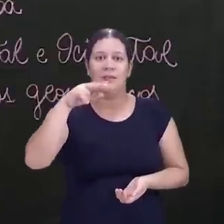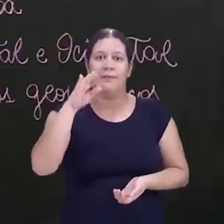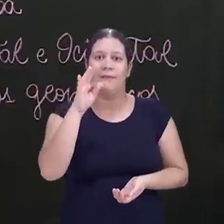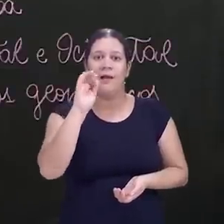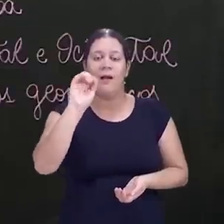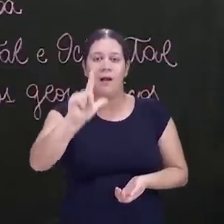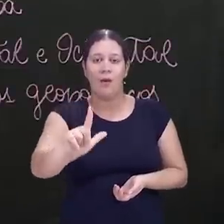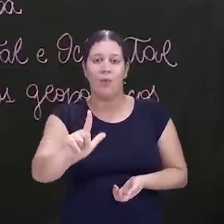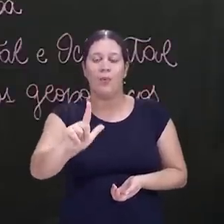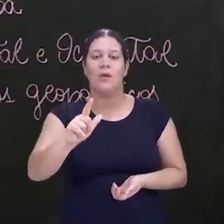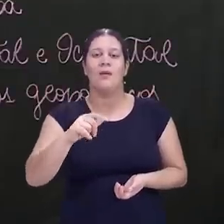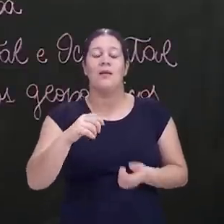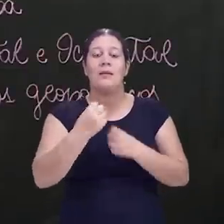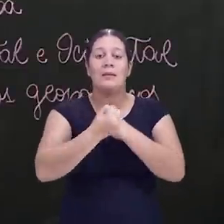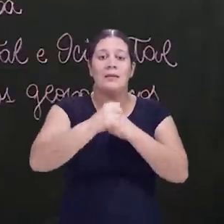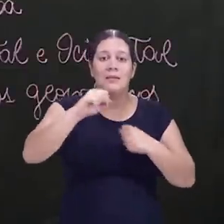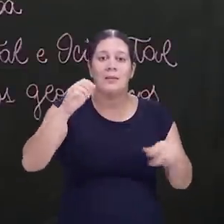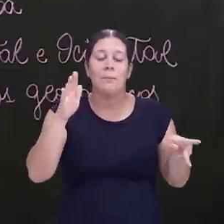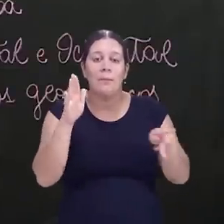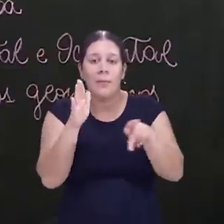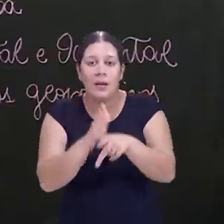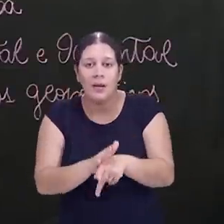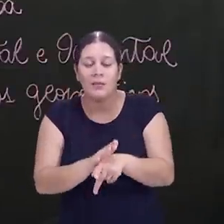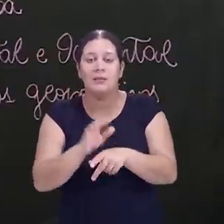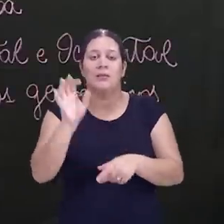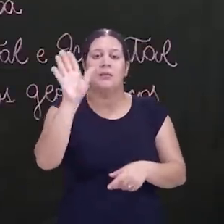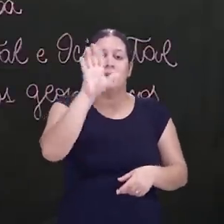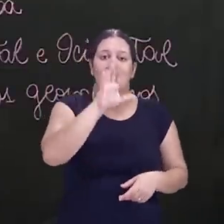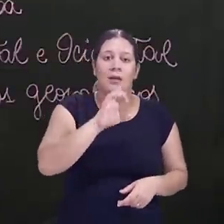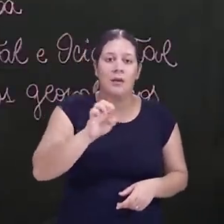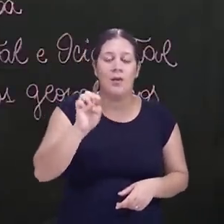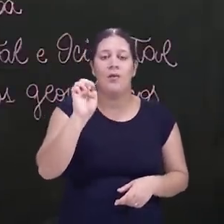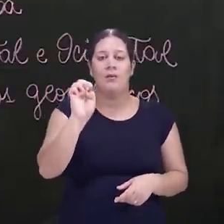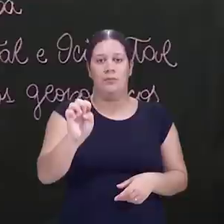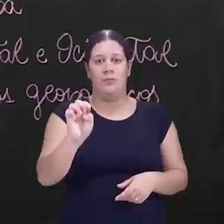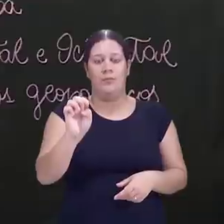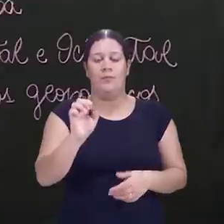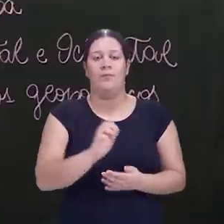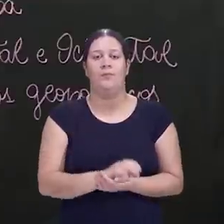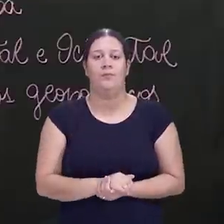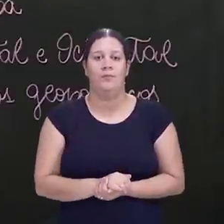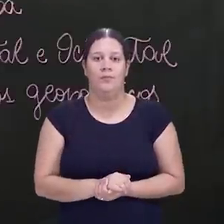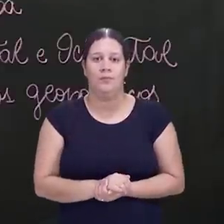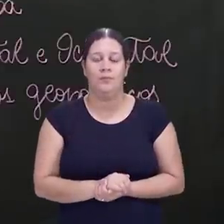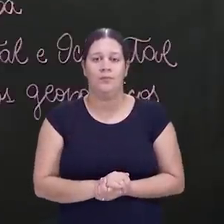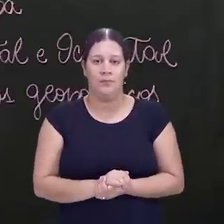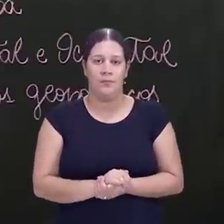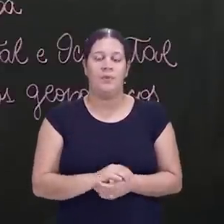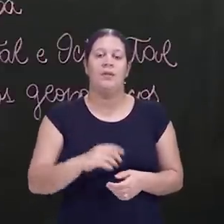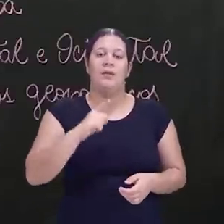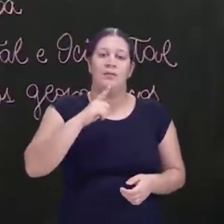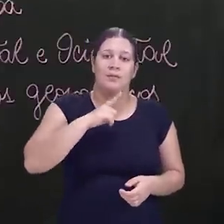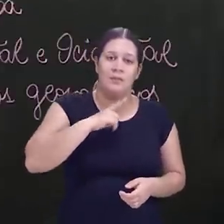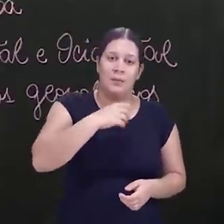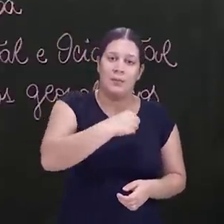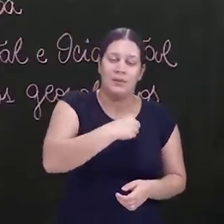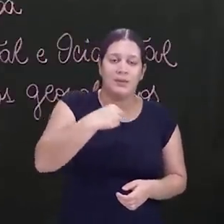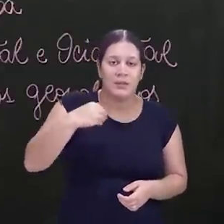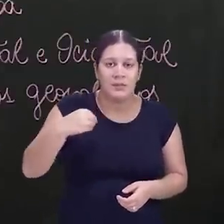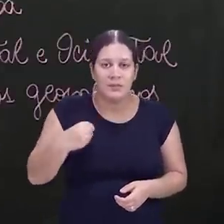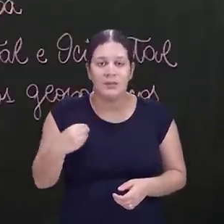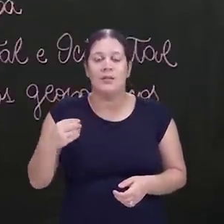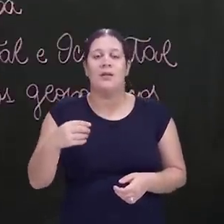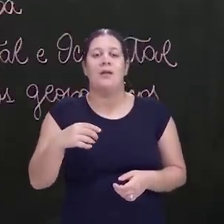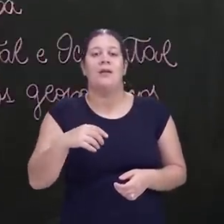Unidos, abrangia grande parte aqui dos países da Europa Ocidental. A Península Ibérica, a França,